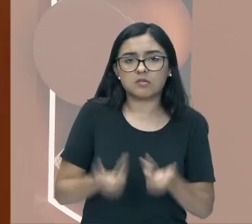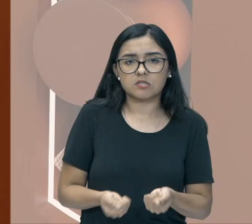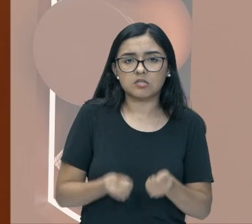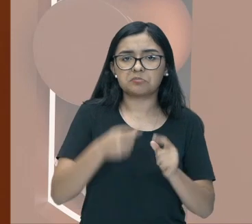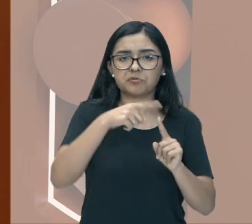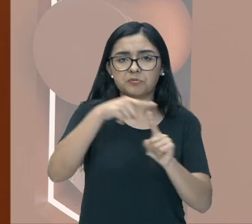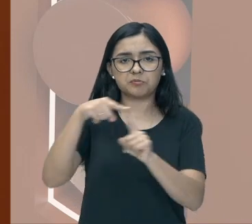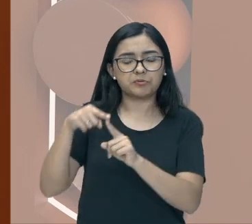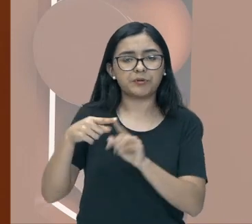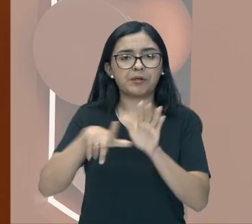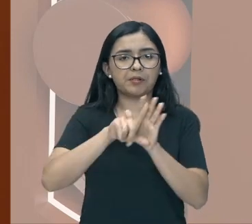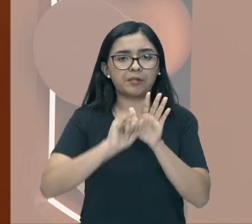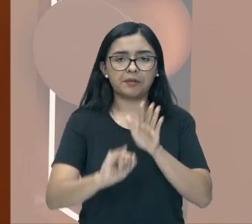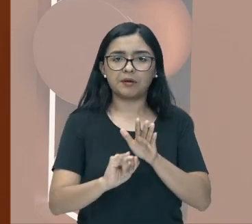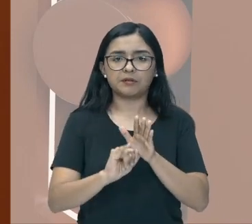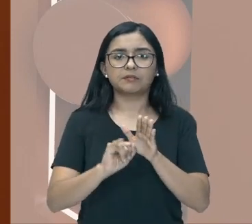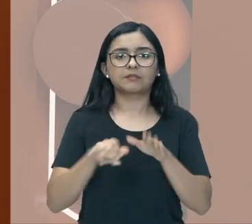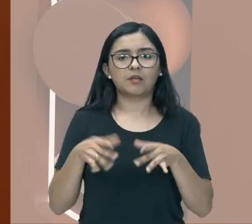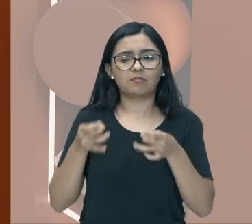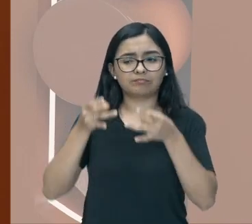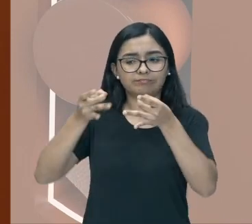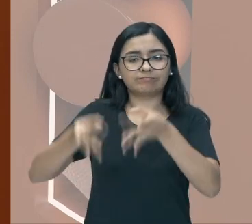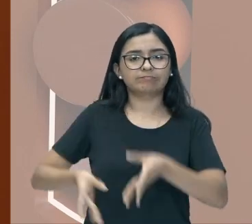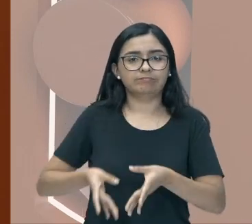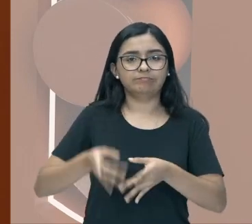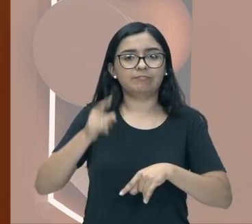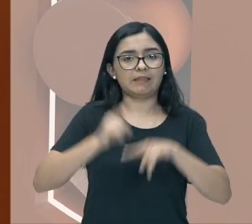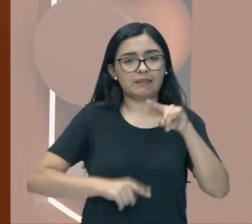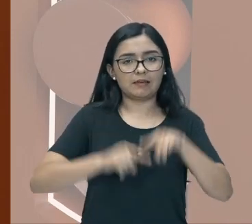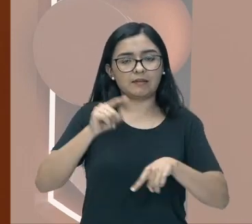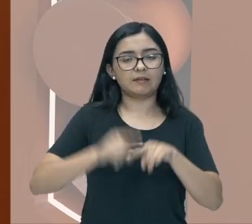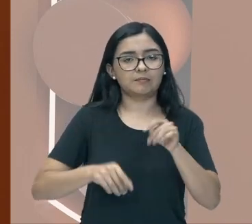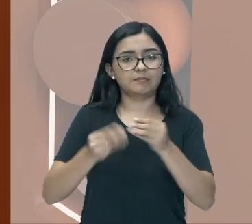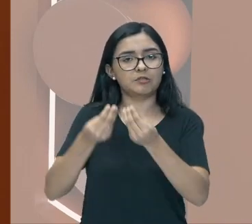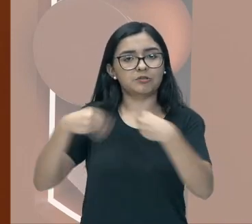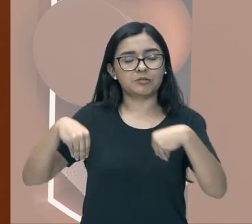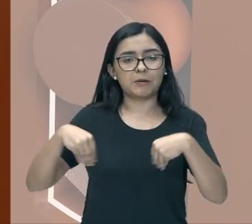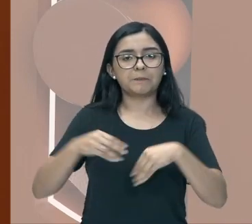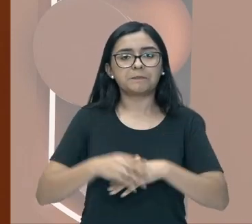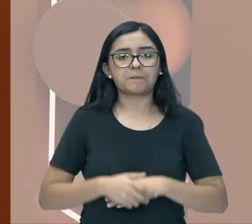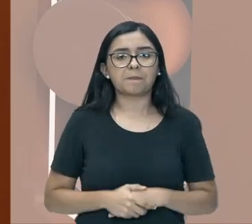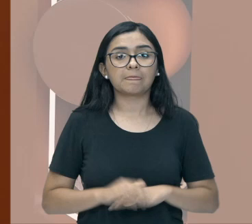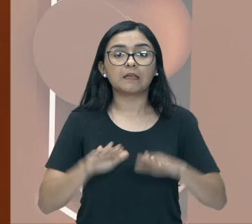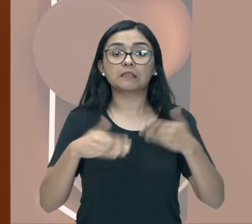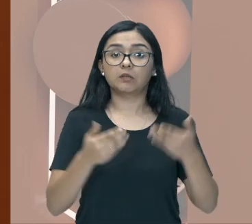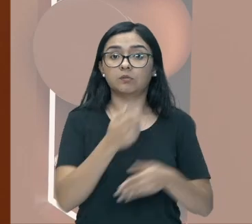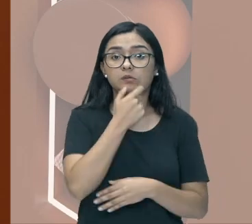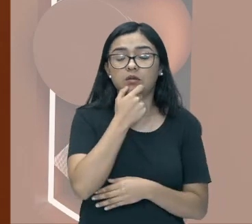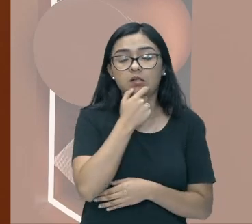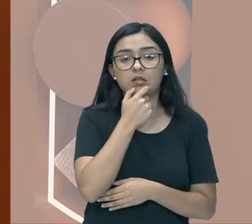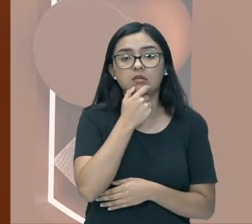vão então jogar todo o chá fora. E isso vai fazer o quê? Os ingleses vão ficar